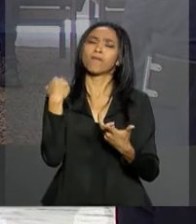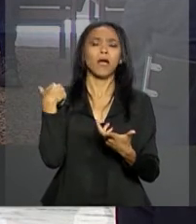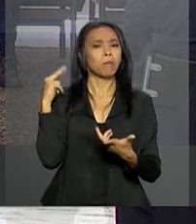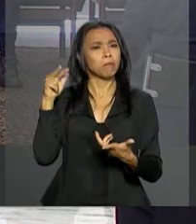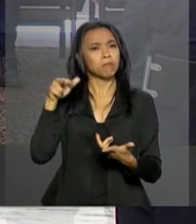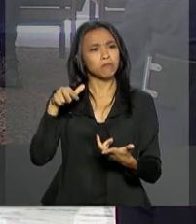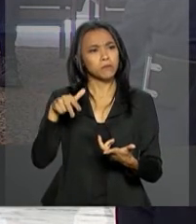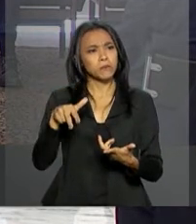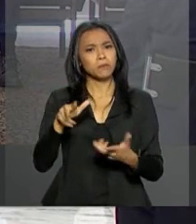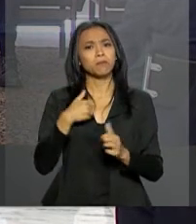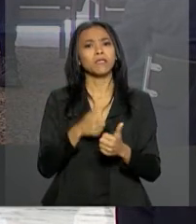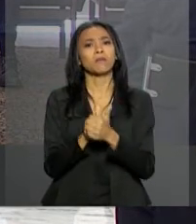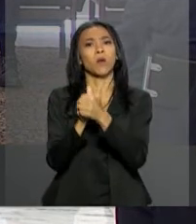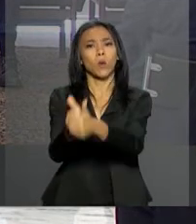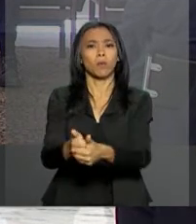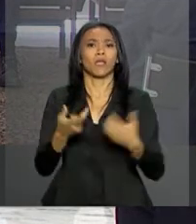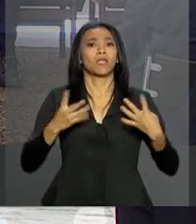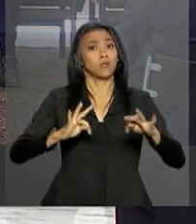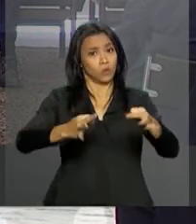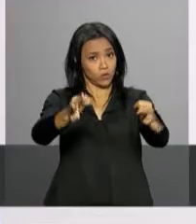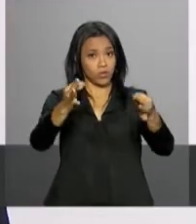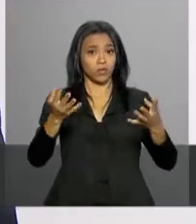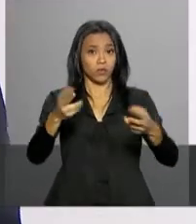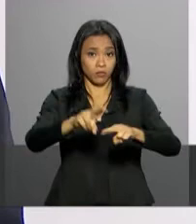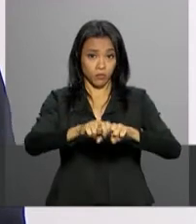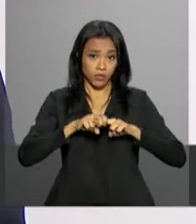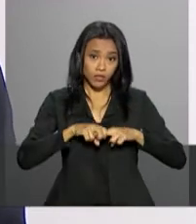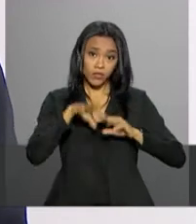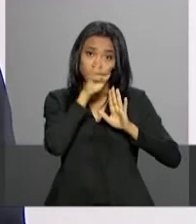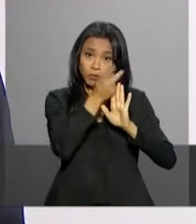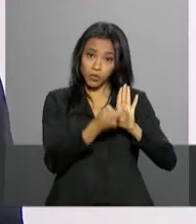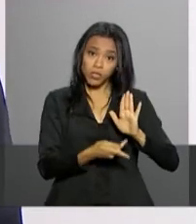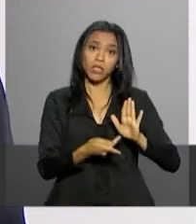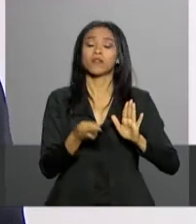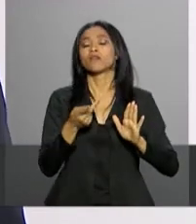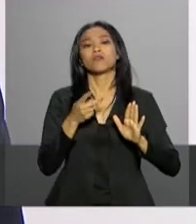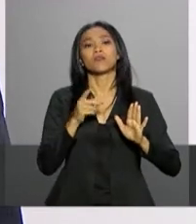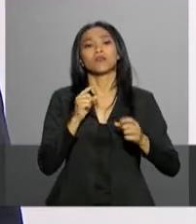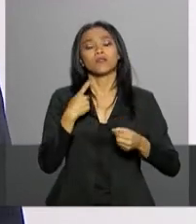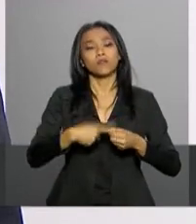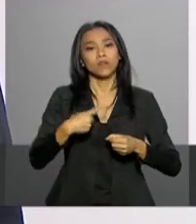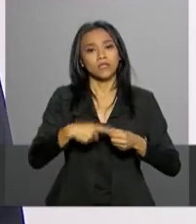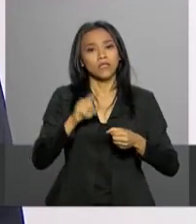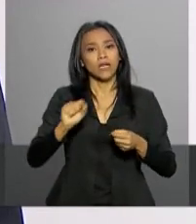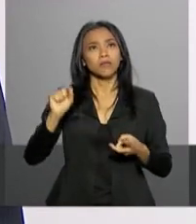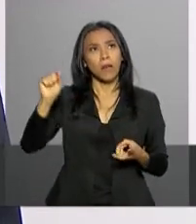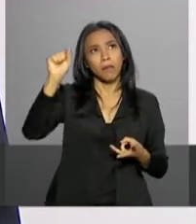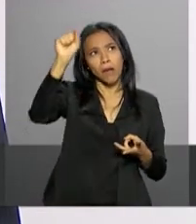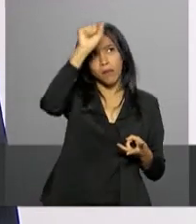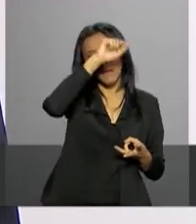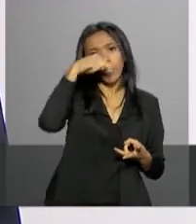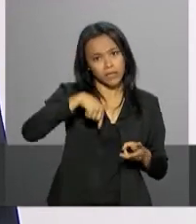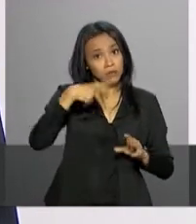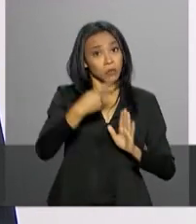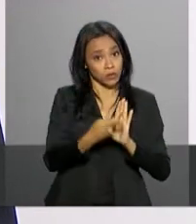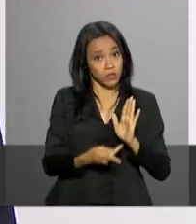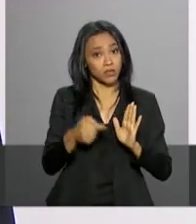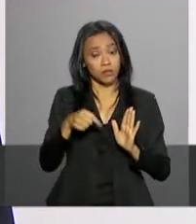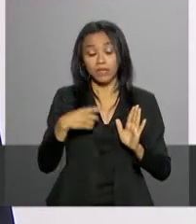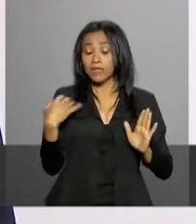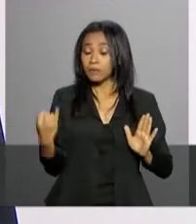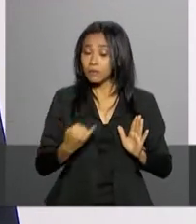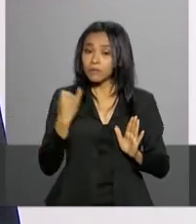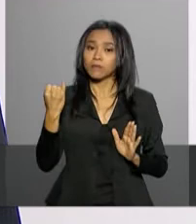inovação tecnológica e por isso o projeto das idades avançadas é é um passo importantíssimo para a ciência